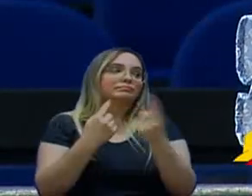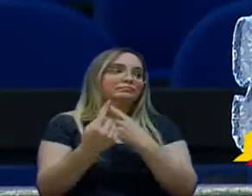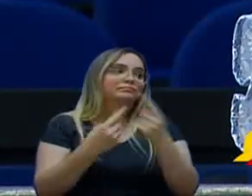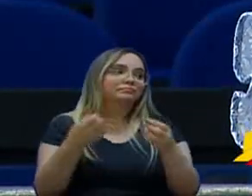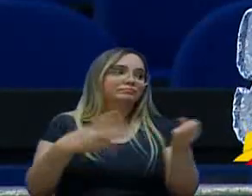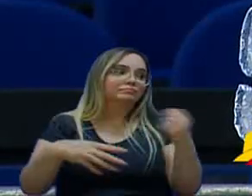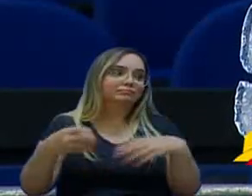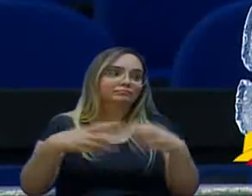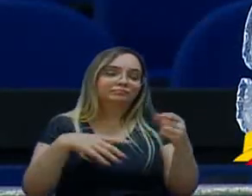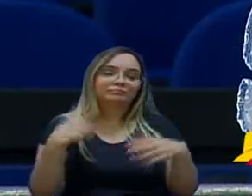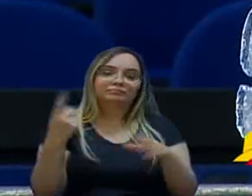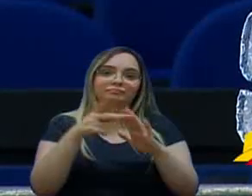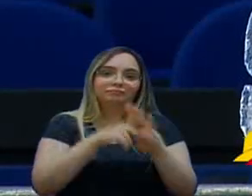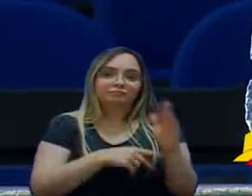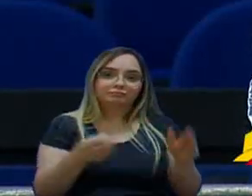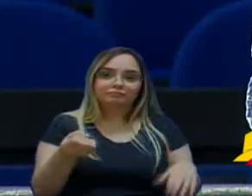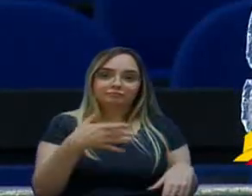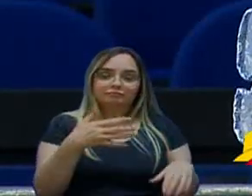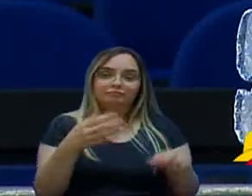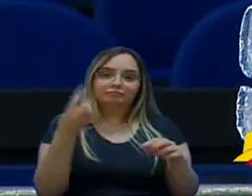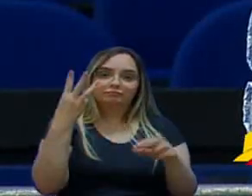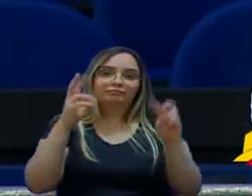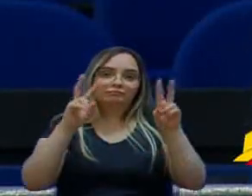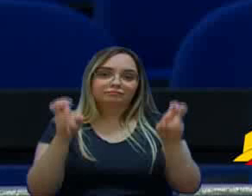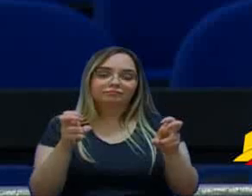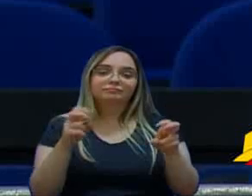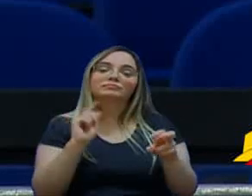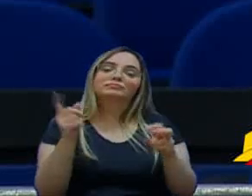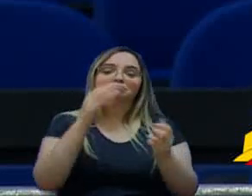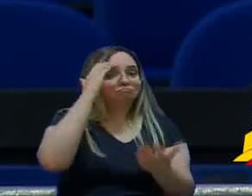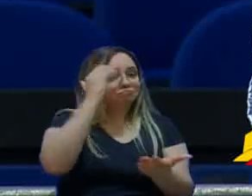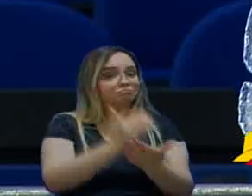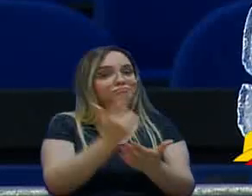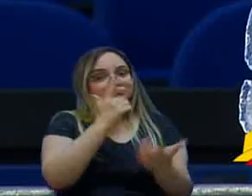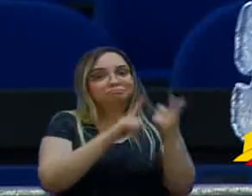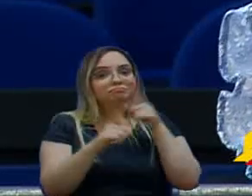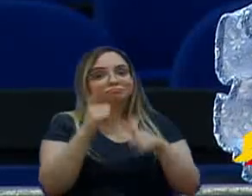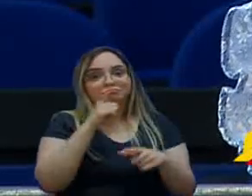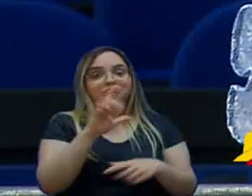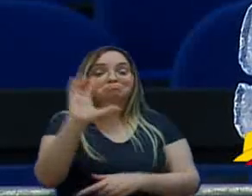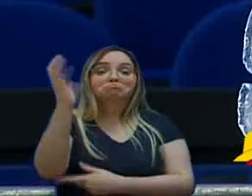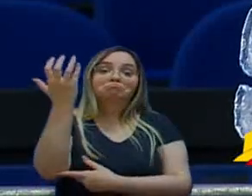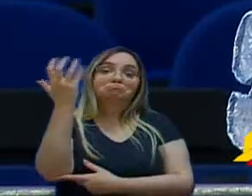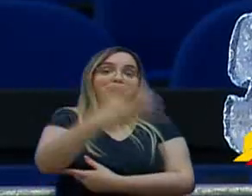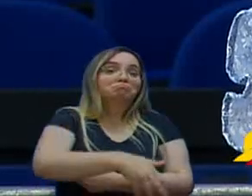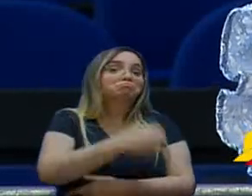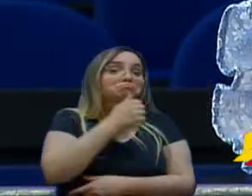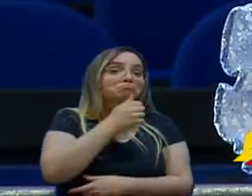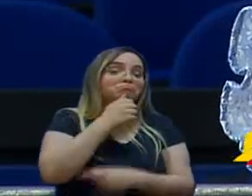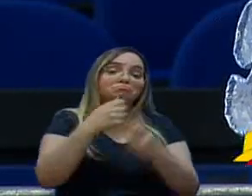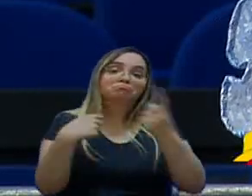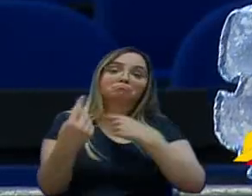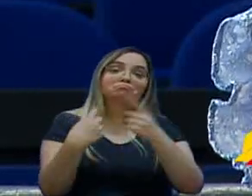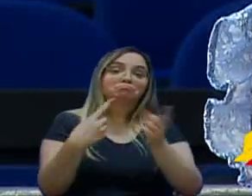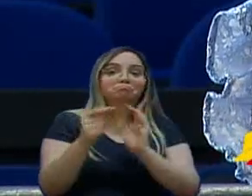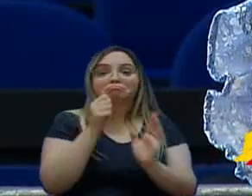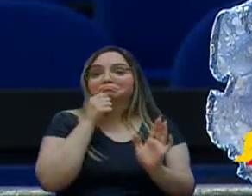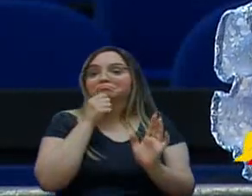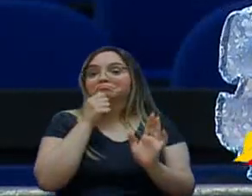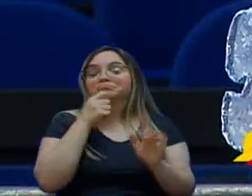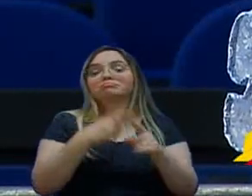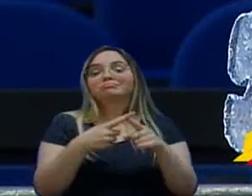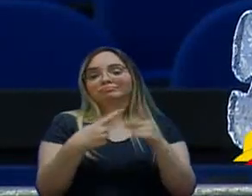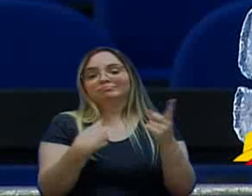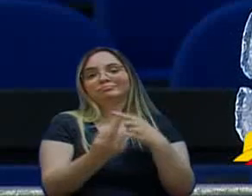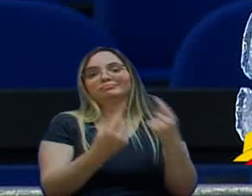que nós apresentamos, que era um 3 sobre o tema, já estão sendo obedecidos. Não caiu nenhuma árvore numa avenida, não derrubou nenhuma fiação